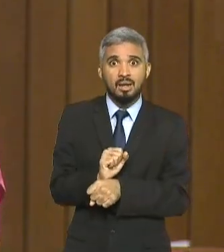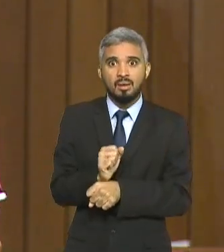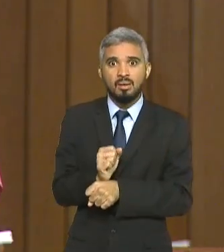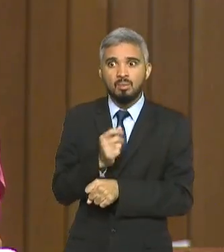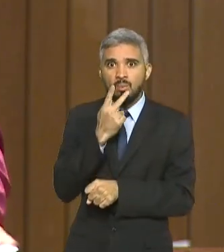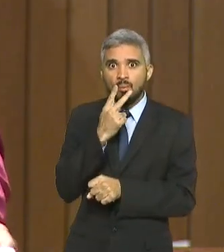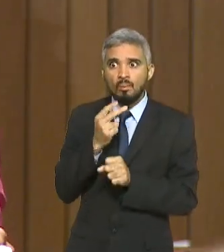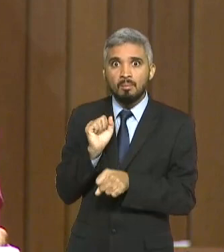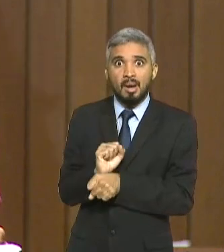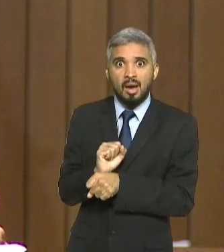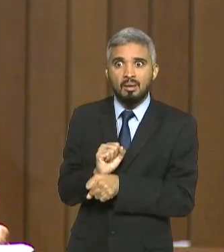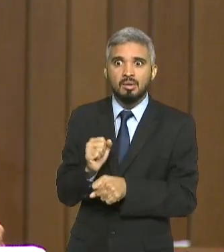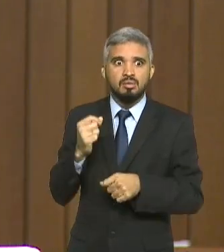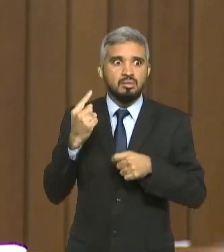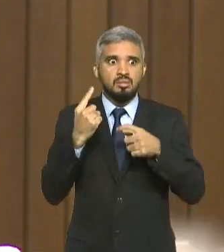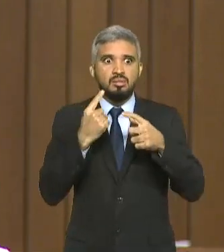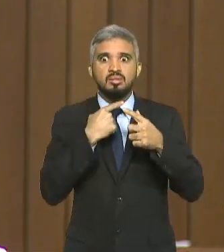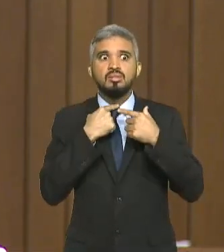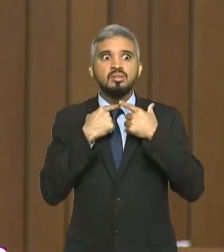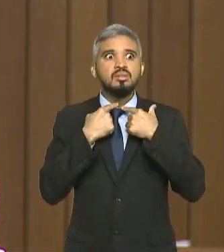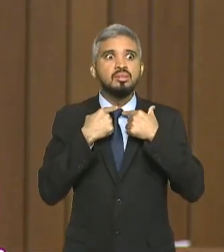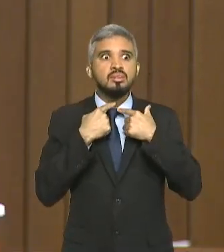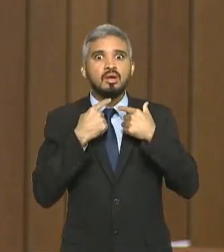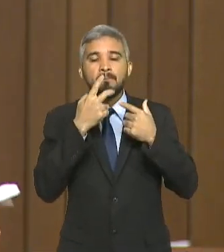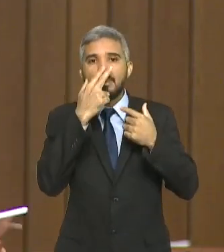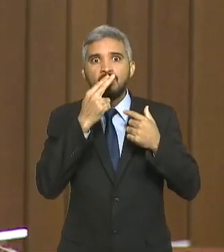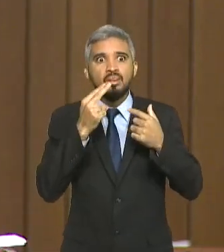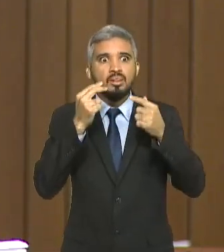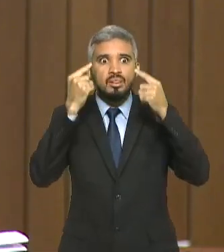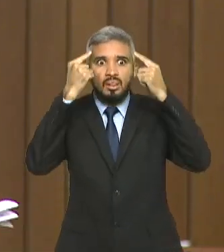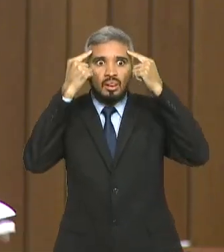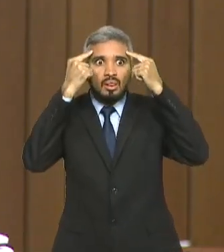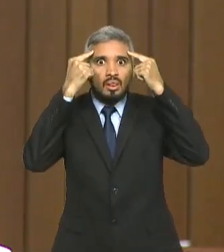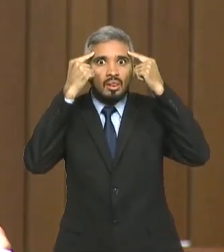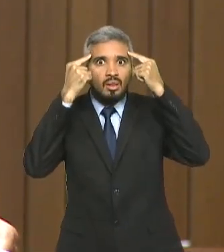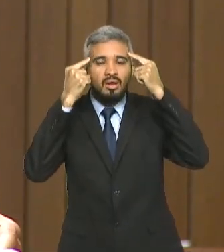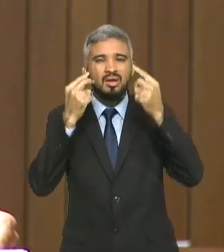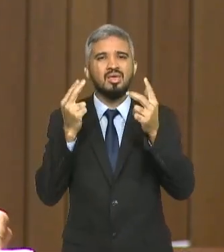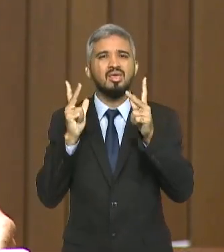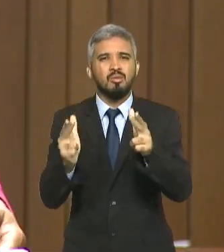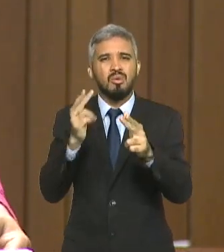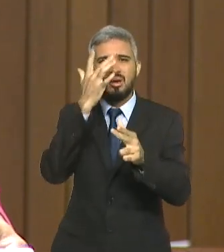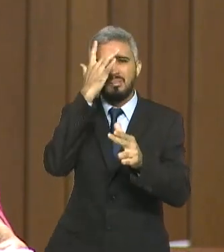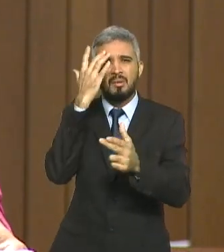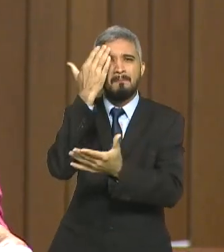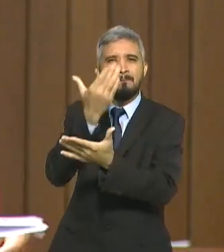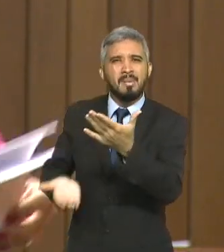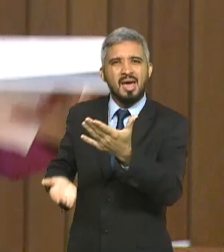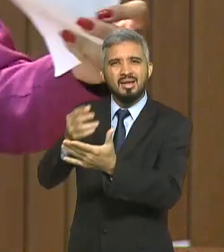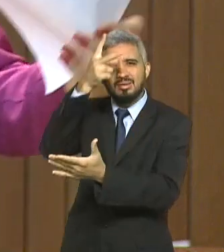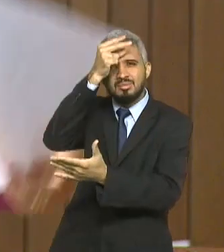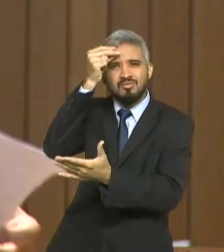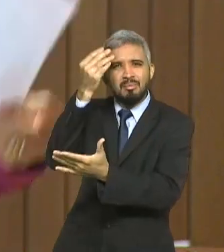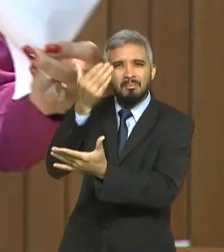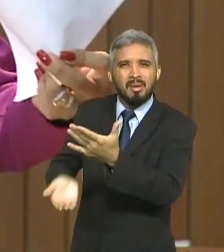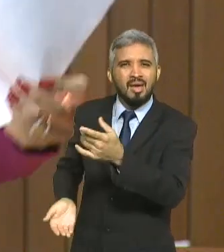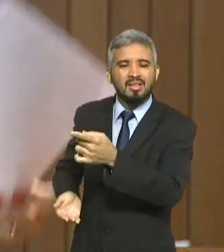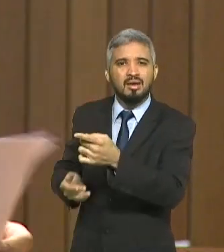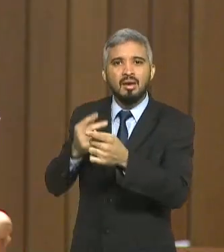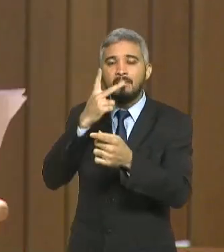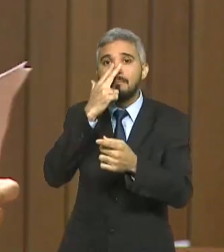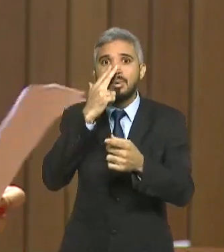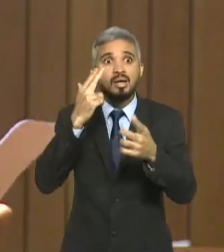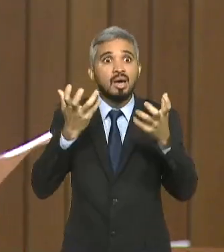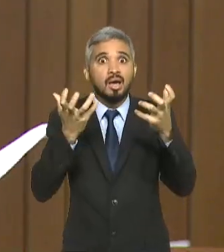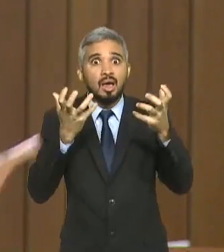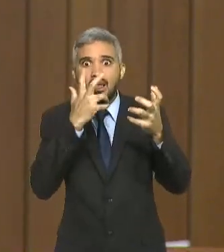perde poder, começa a ter abstinência também pelo poder e fica tão atordoado que não consegue olhar nem para o próprio umbigo. Mas ainda falando em bom